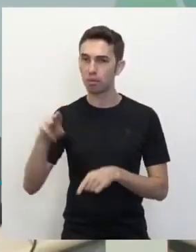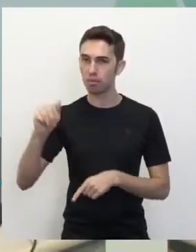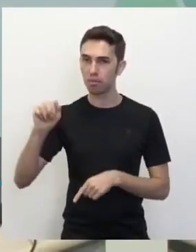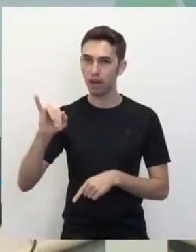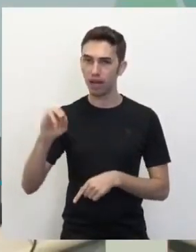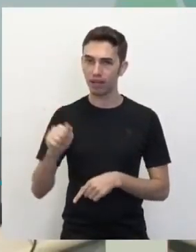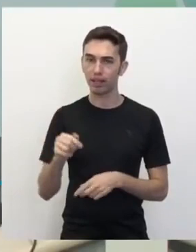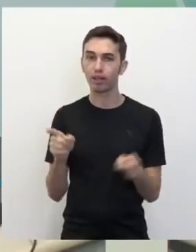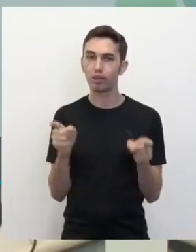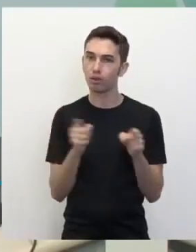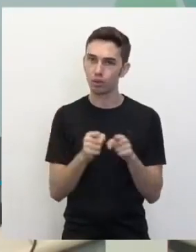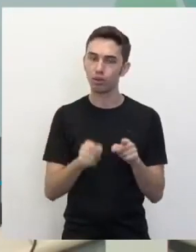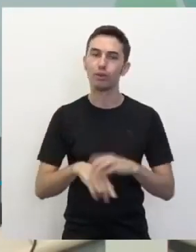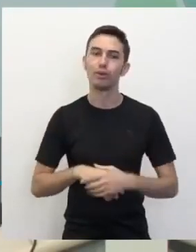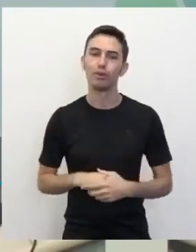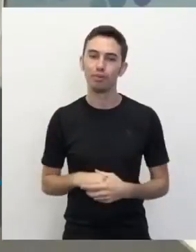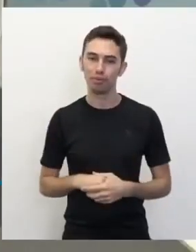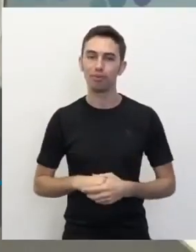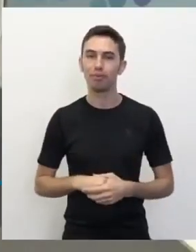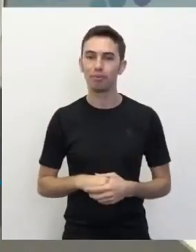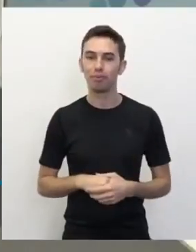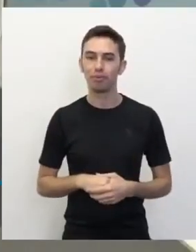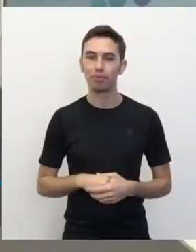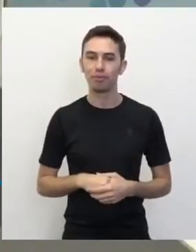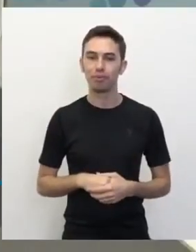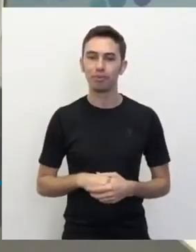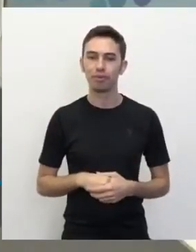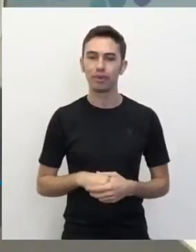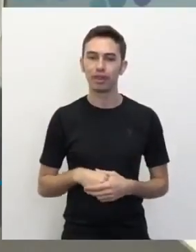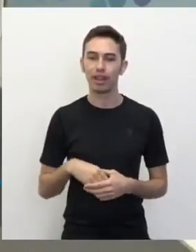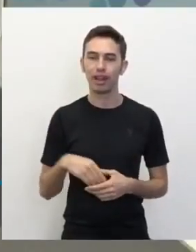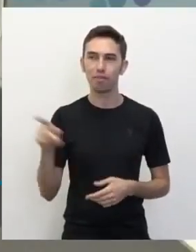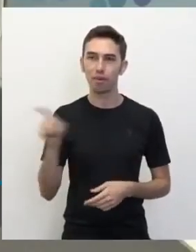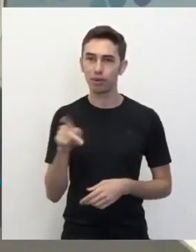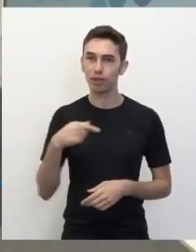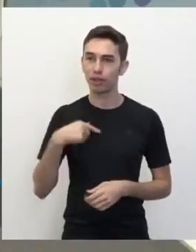colocando curto. A professora Vanessa falou que o ouvido dela até doeu.